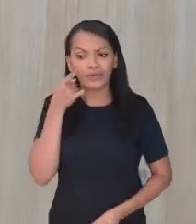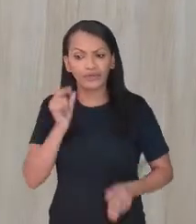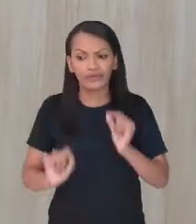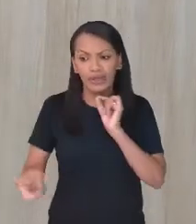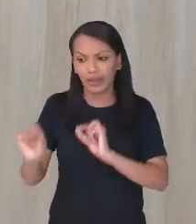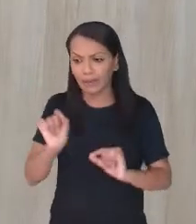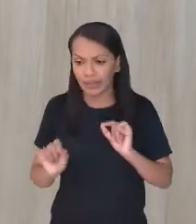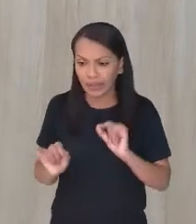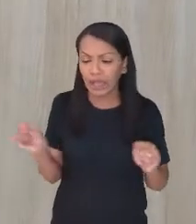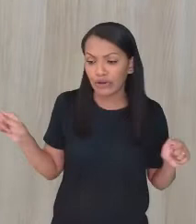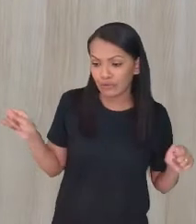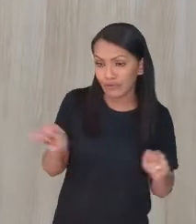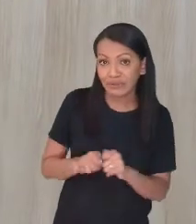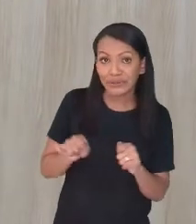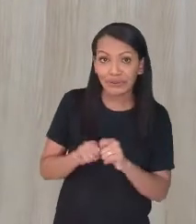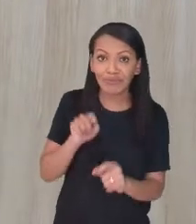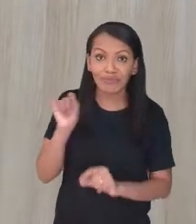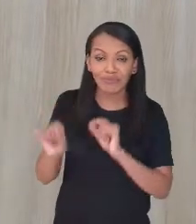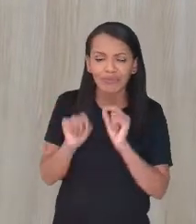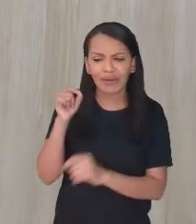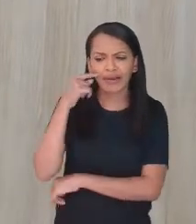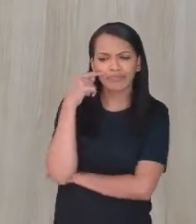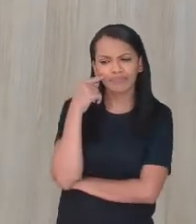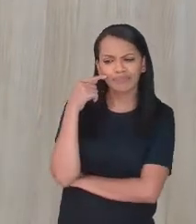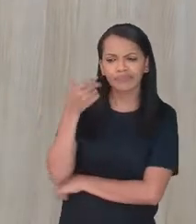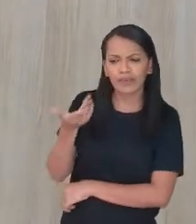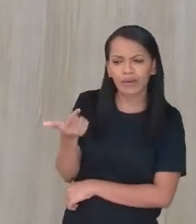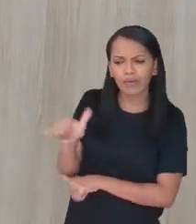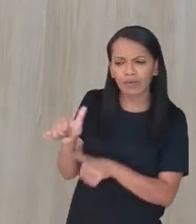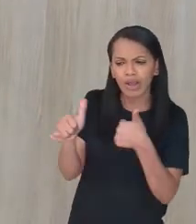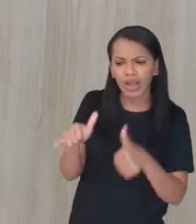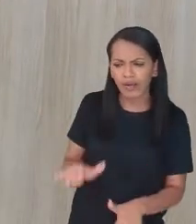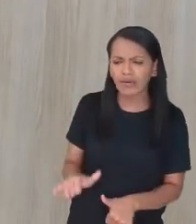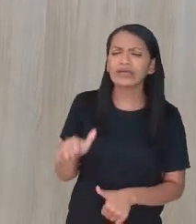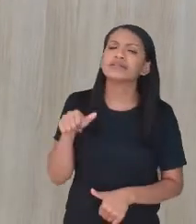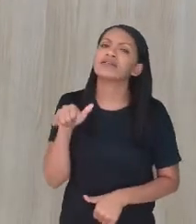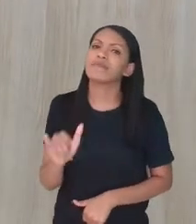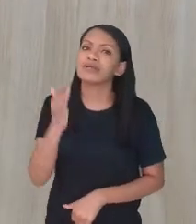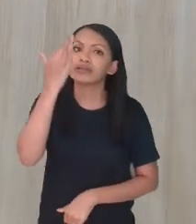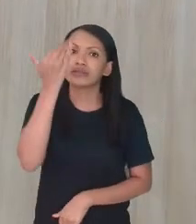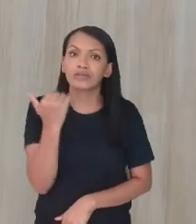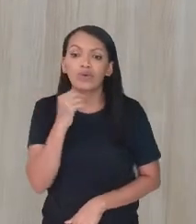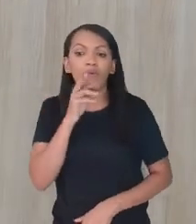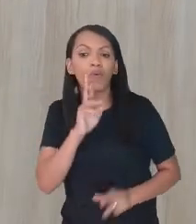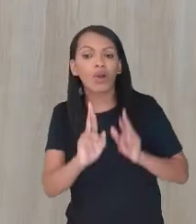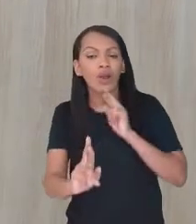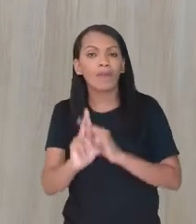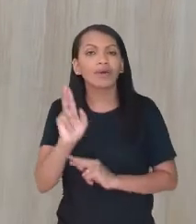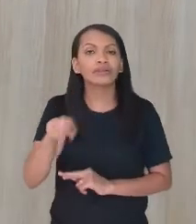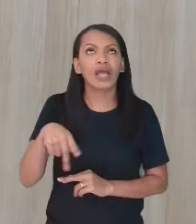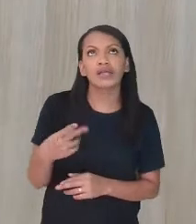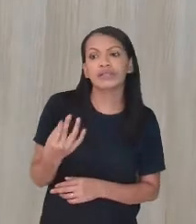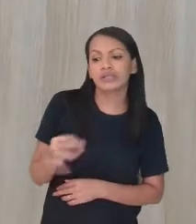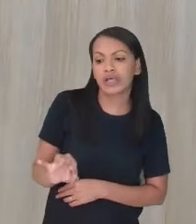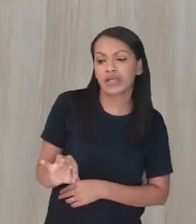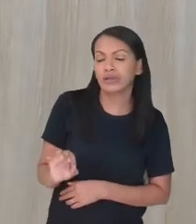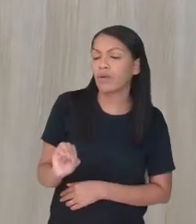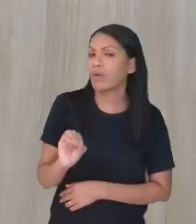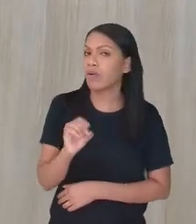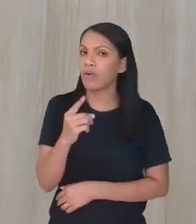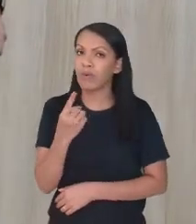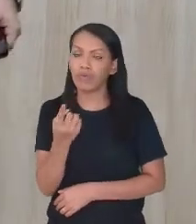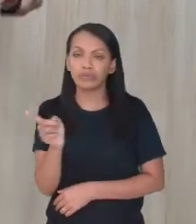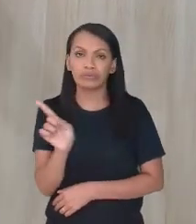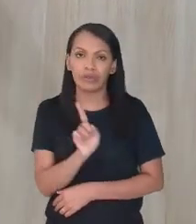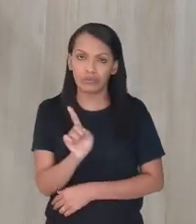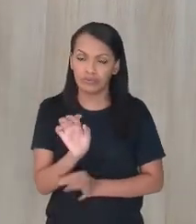verificamos, ou seja, fizemos aí a verificação para saber se o resultado está correto ou não. Outro ponto